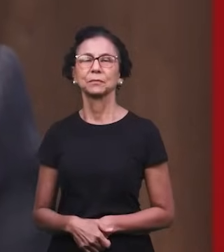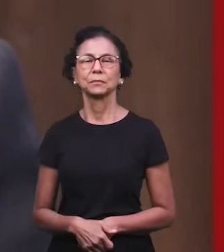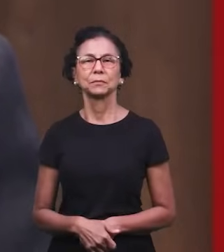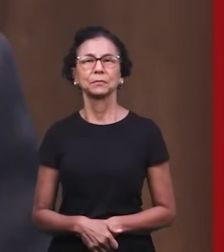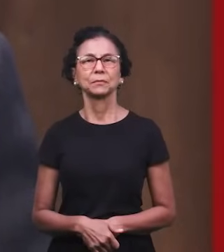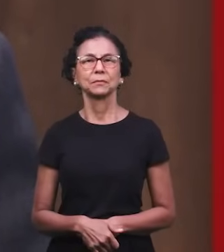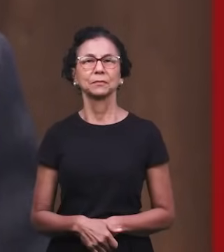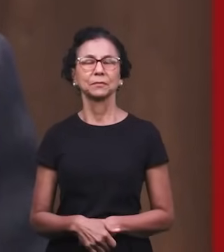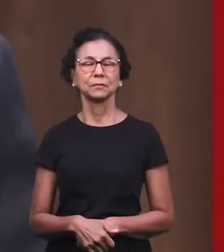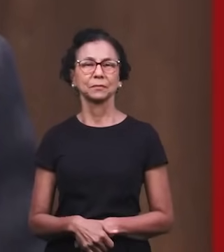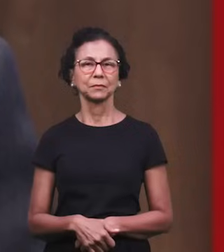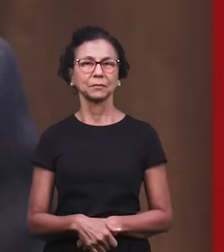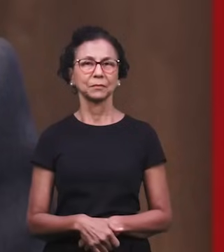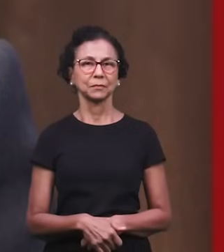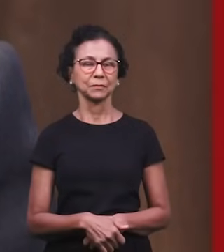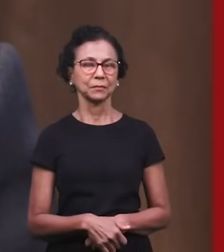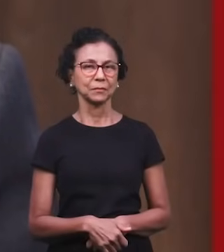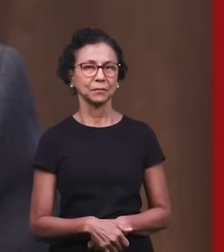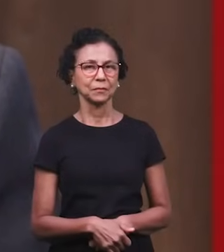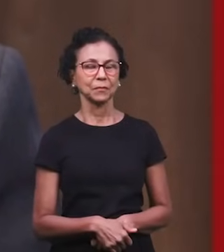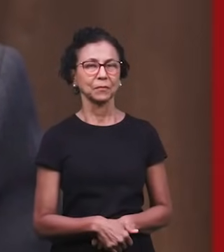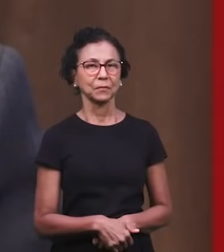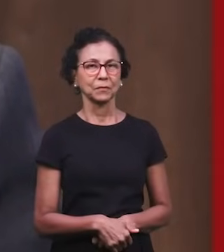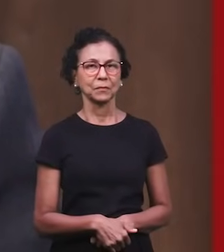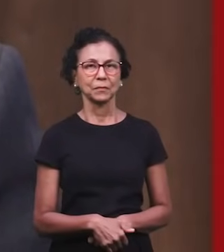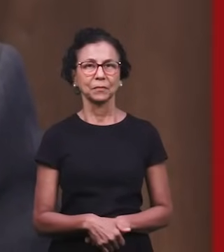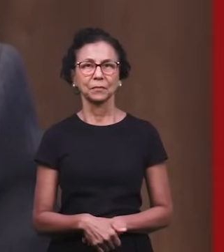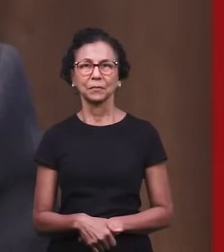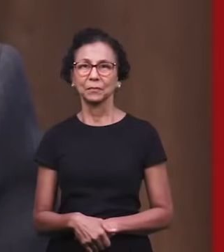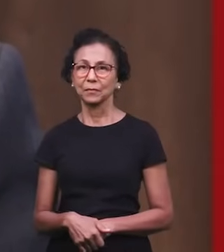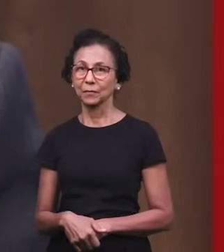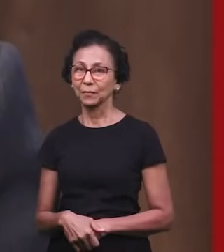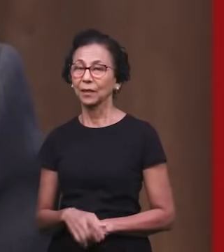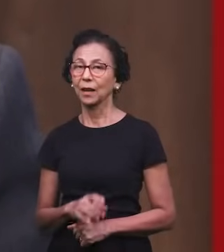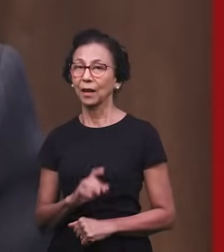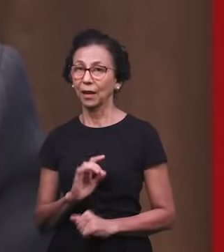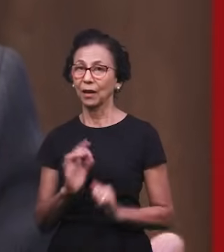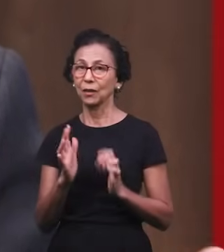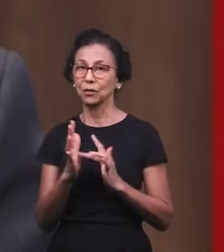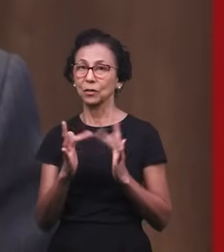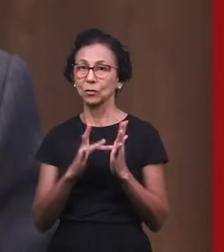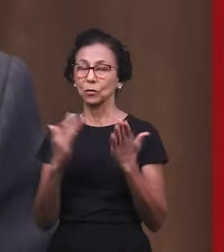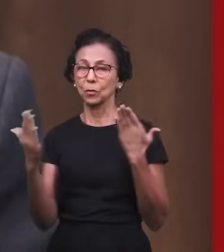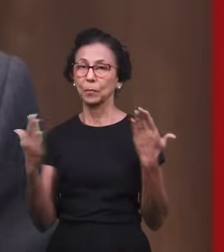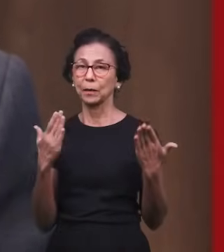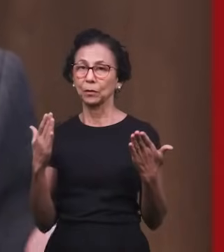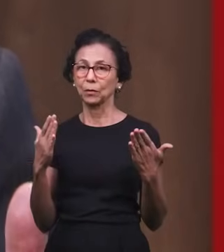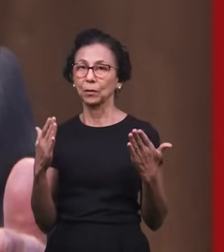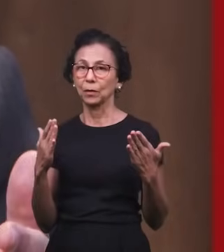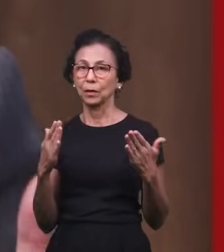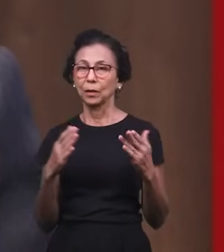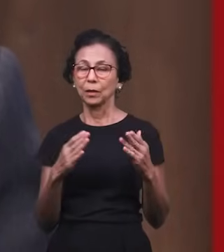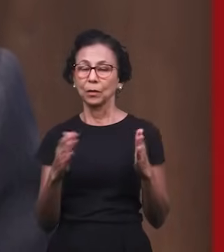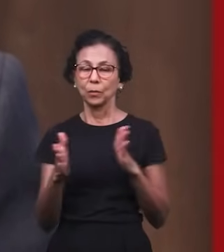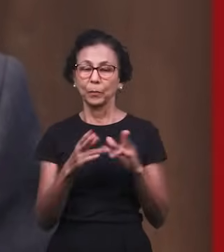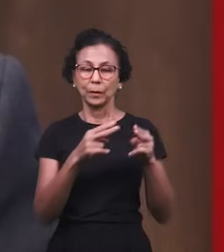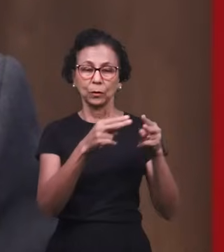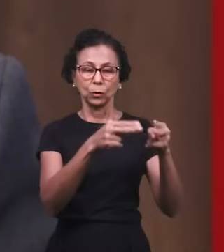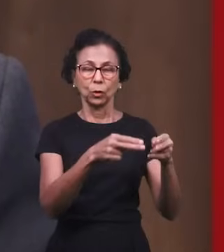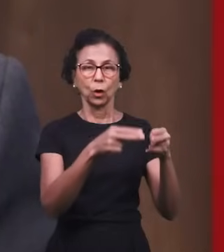assim, e Noé e sua família, né, entraram na arca e eles